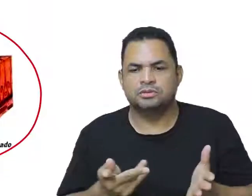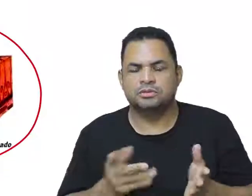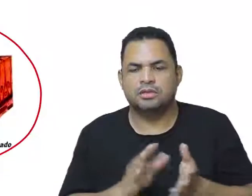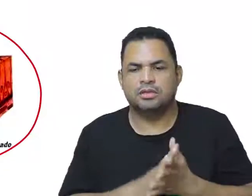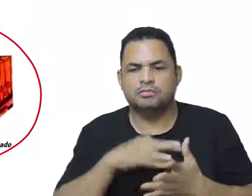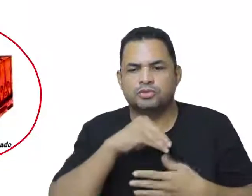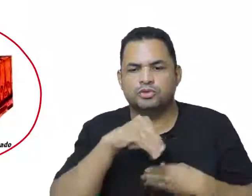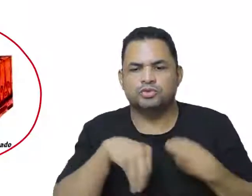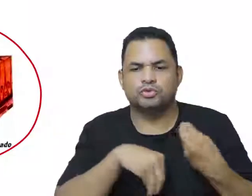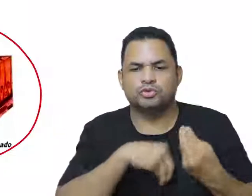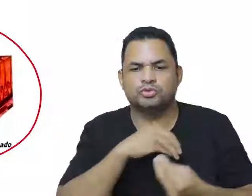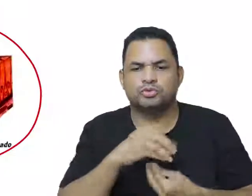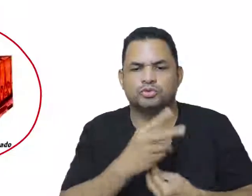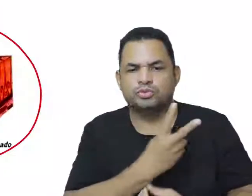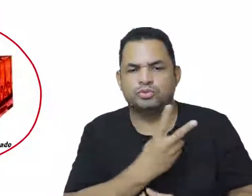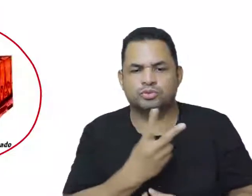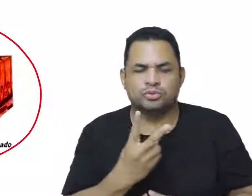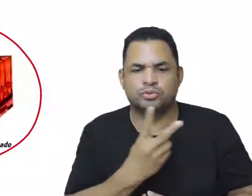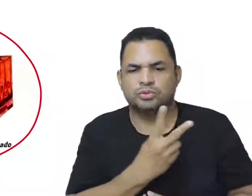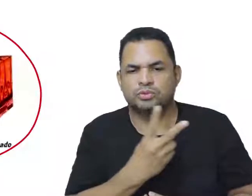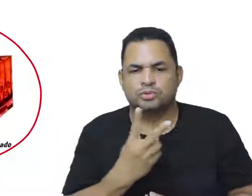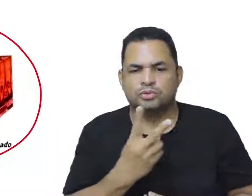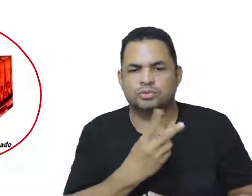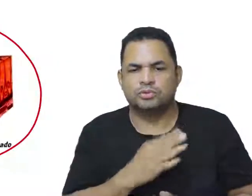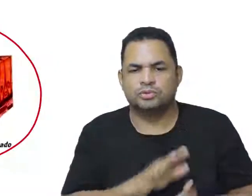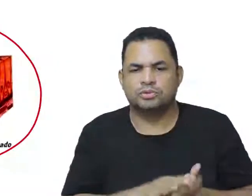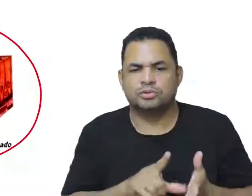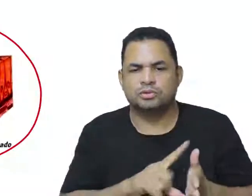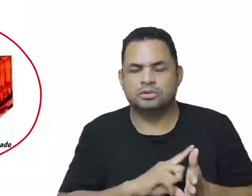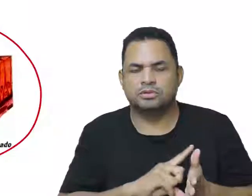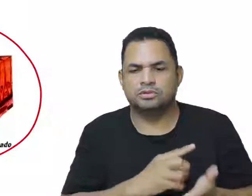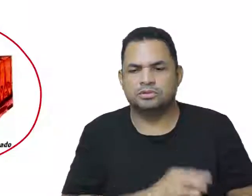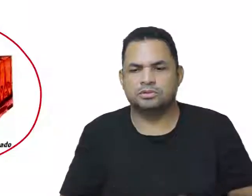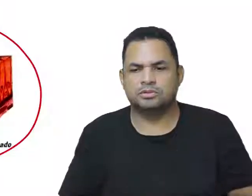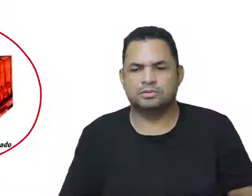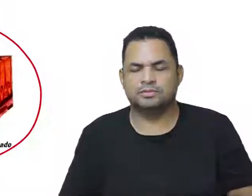mistura dos dois